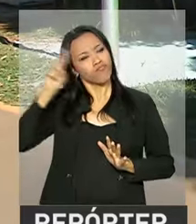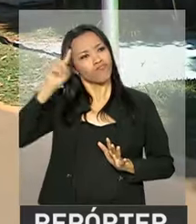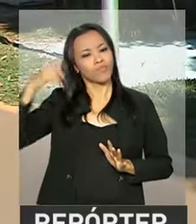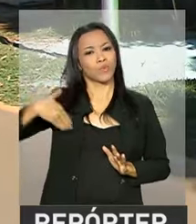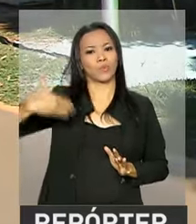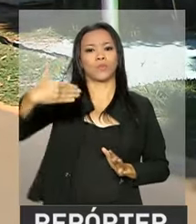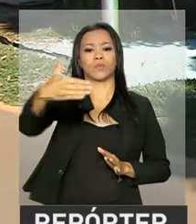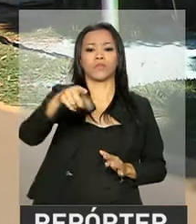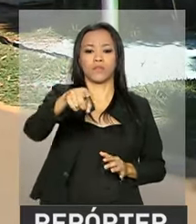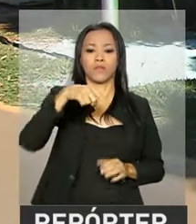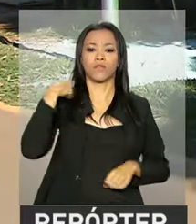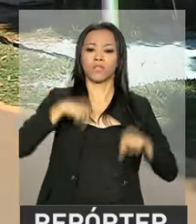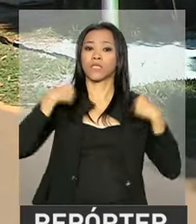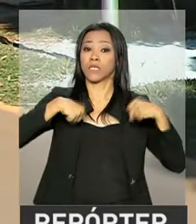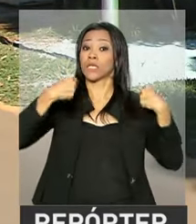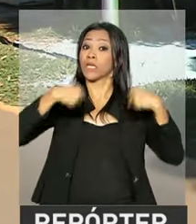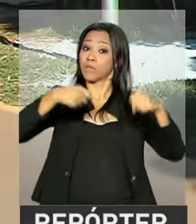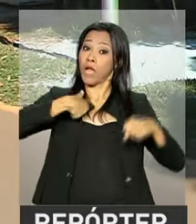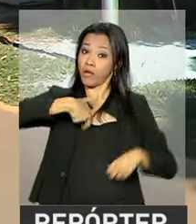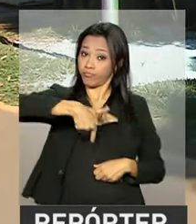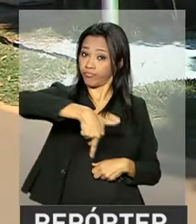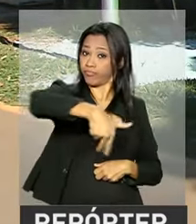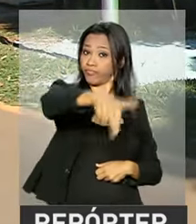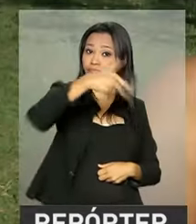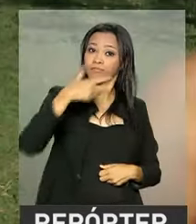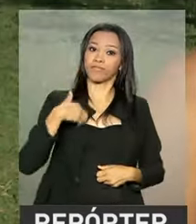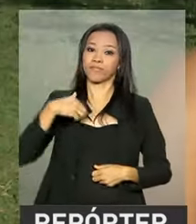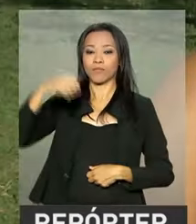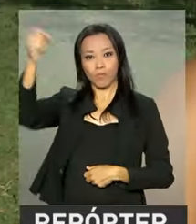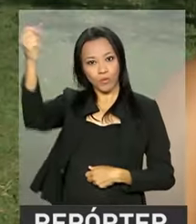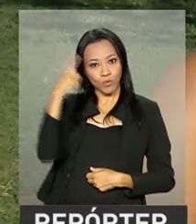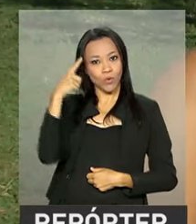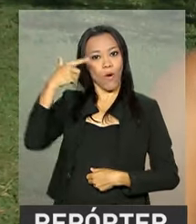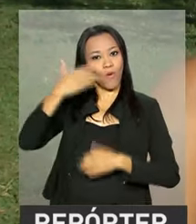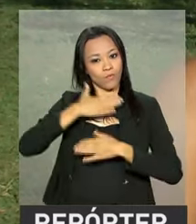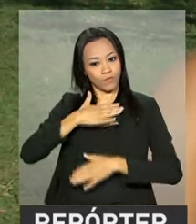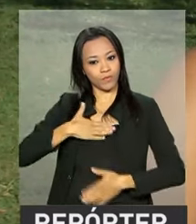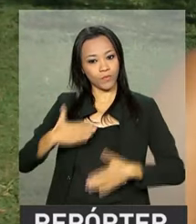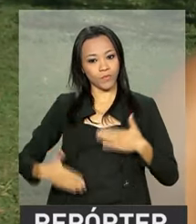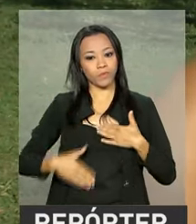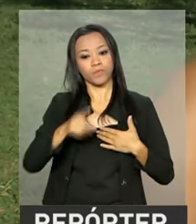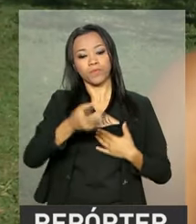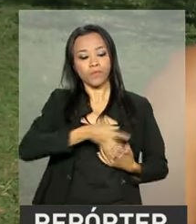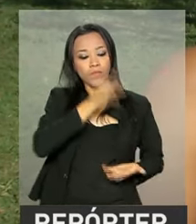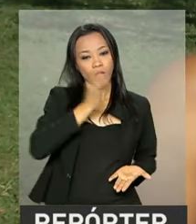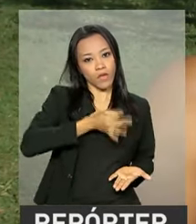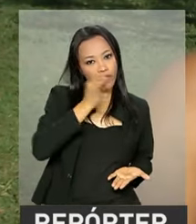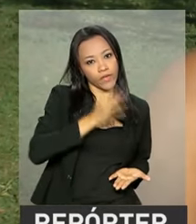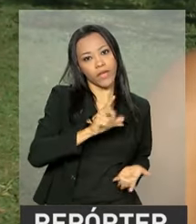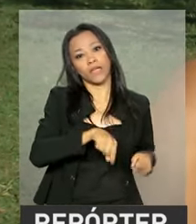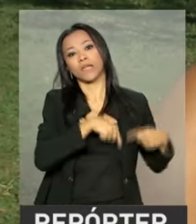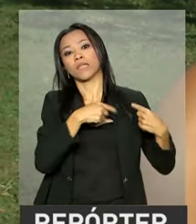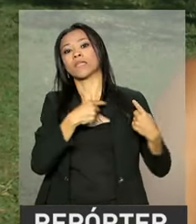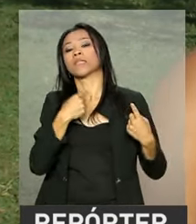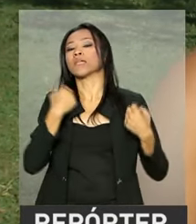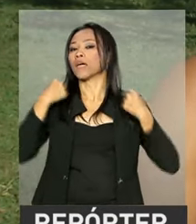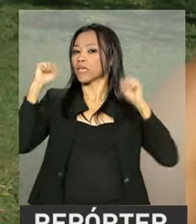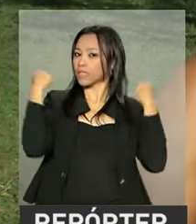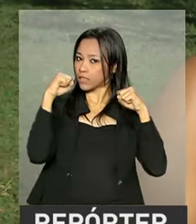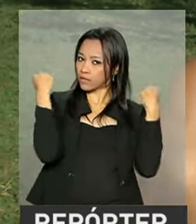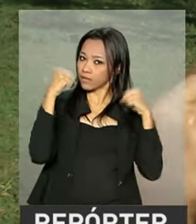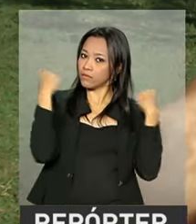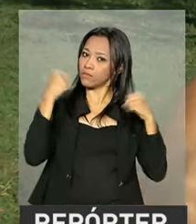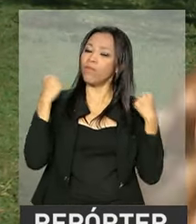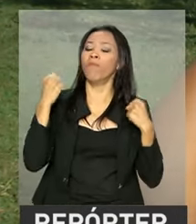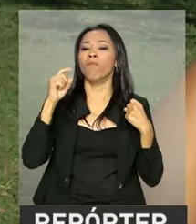vim fazer caminhada no parque para pegar a vitamina D. Acordo, tomo meu café e primeiro meu exercício físico, minha